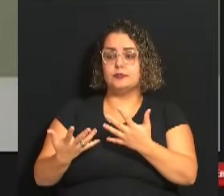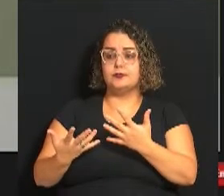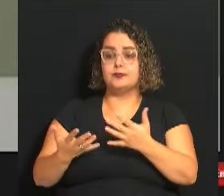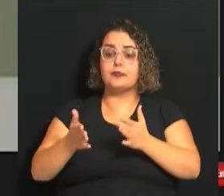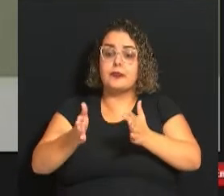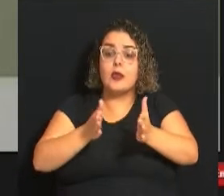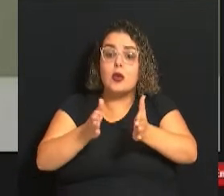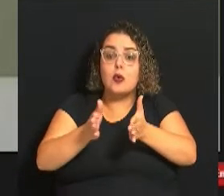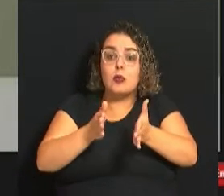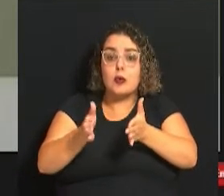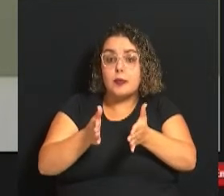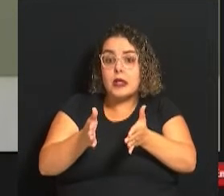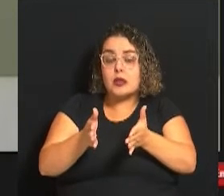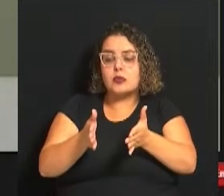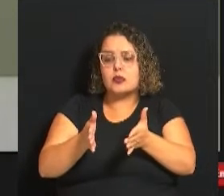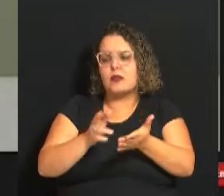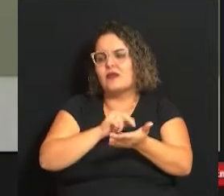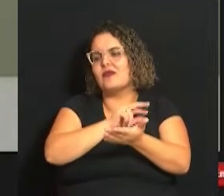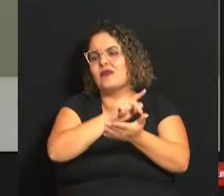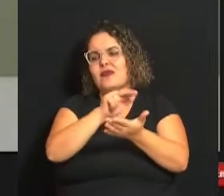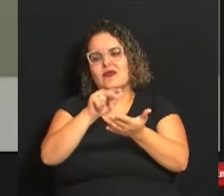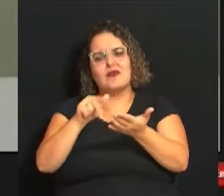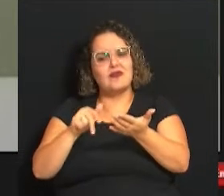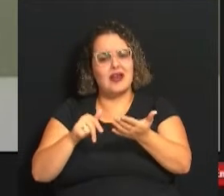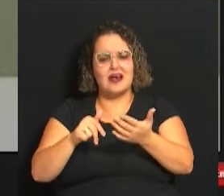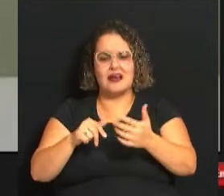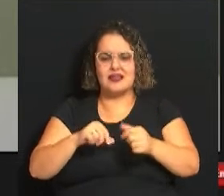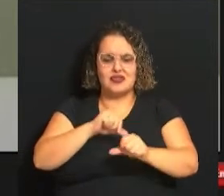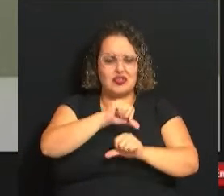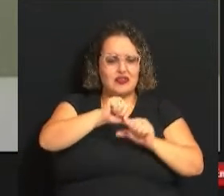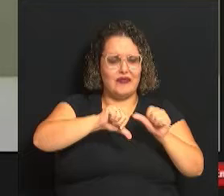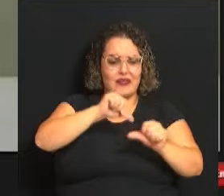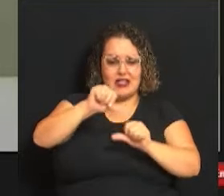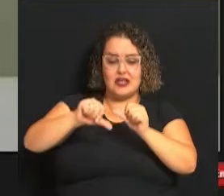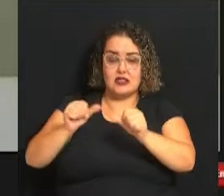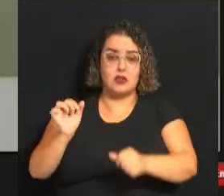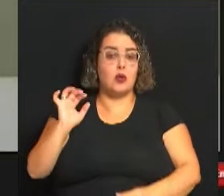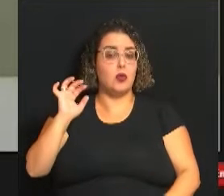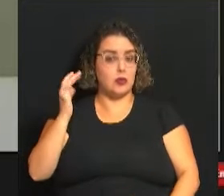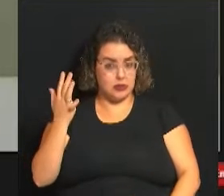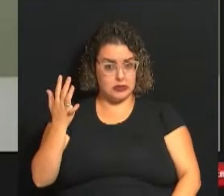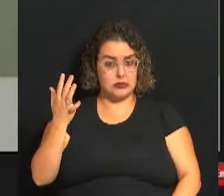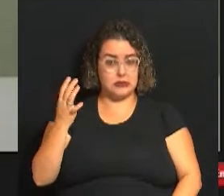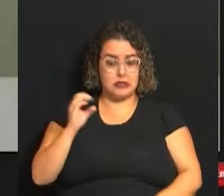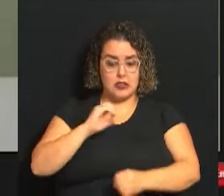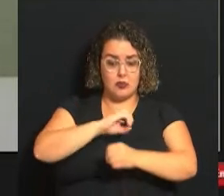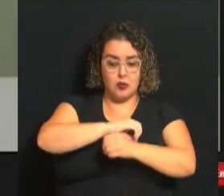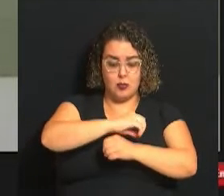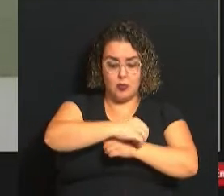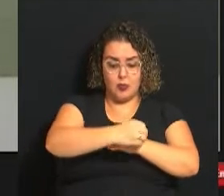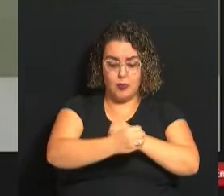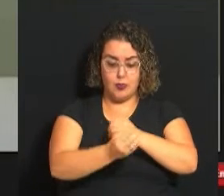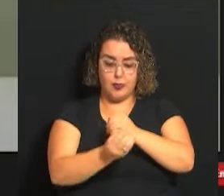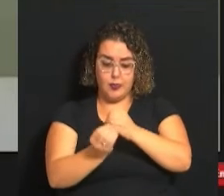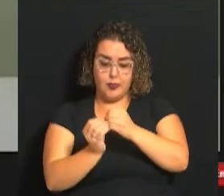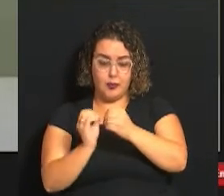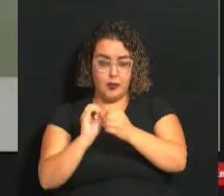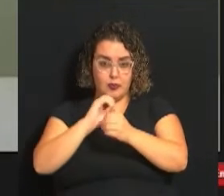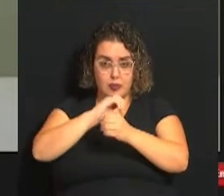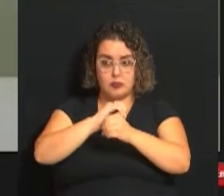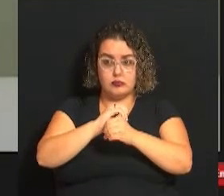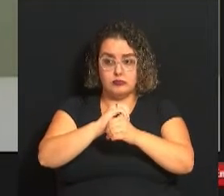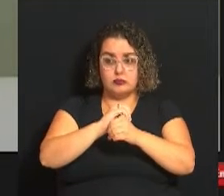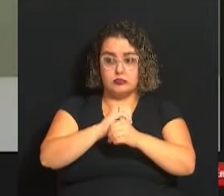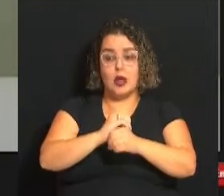momento, devido a uma série de mutações que pode ocorrer nessas células, e ele se torna, então, um tumor